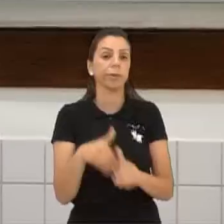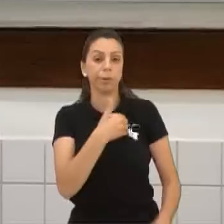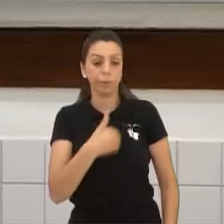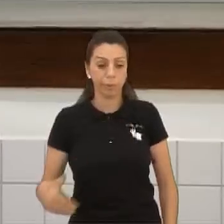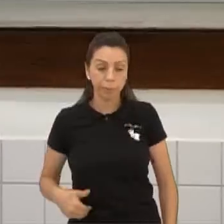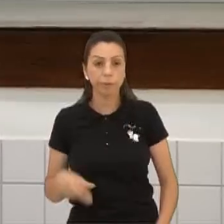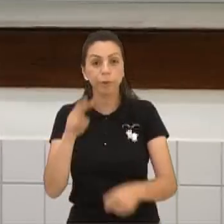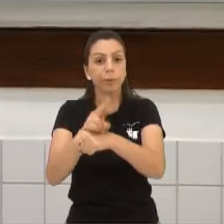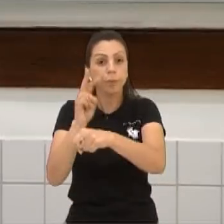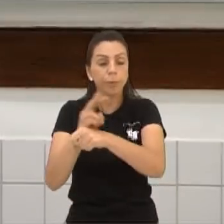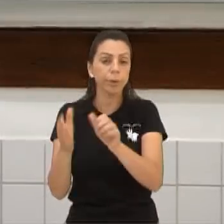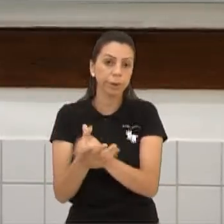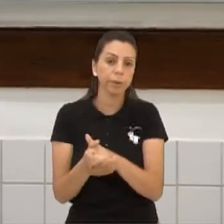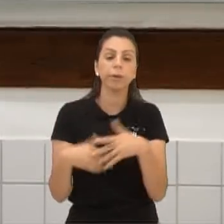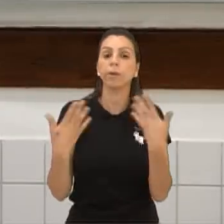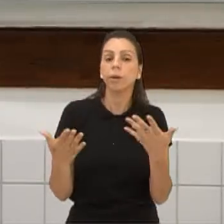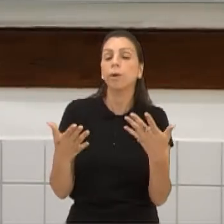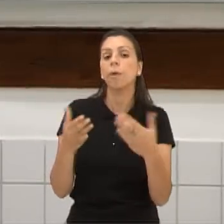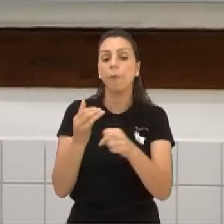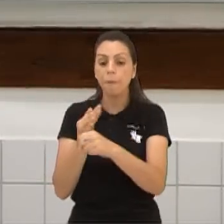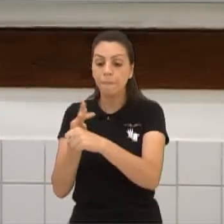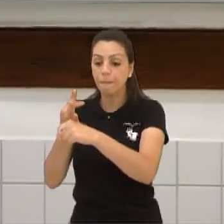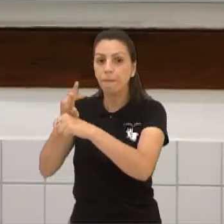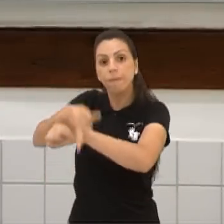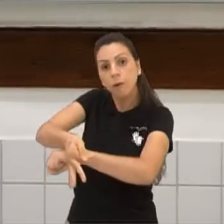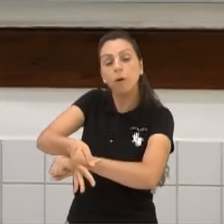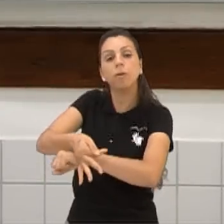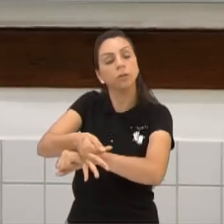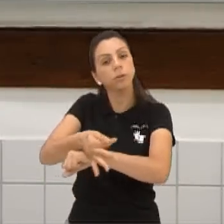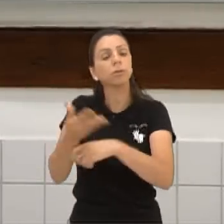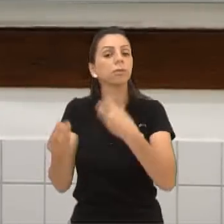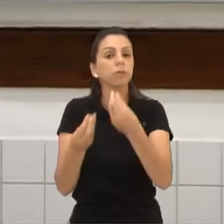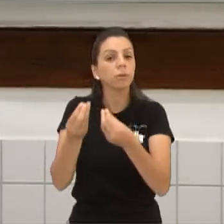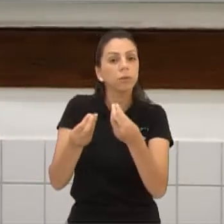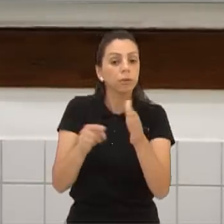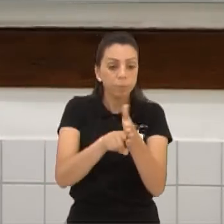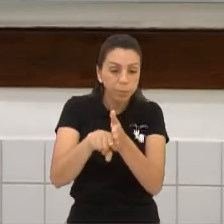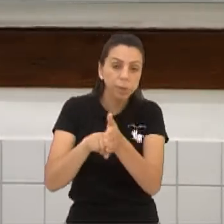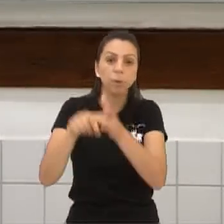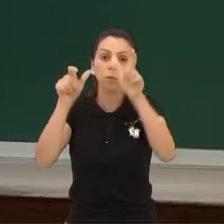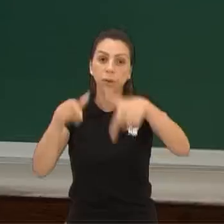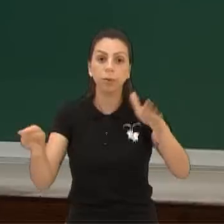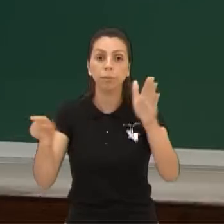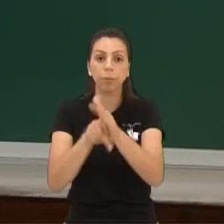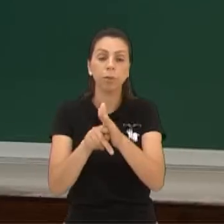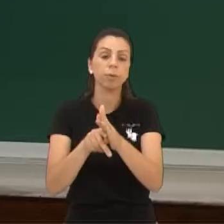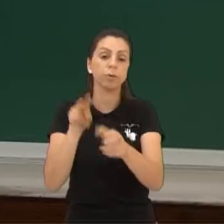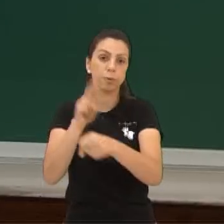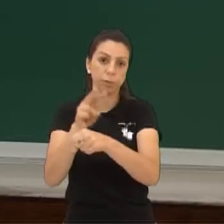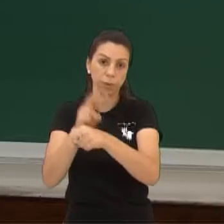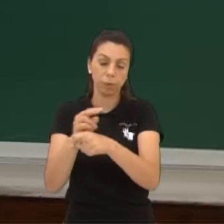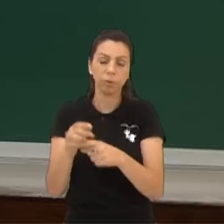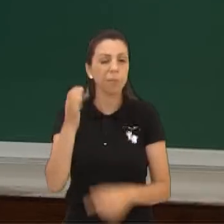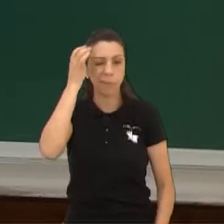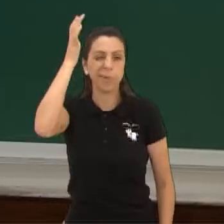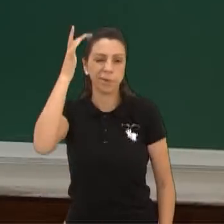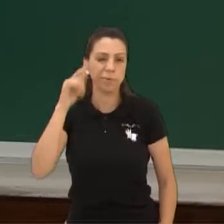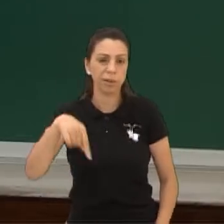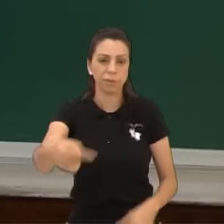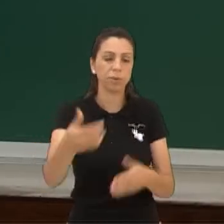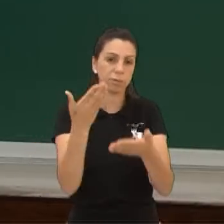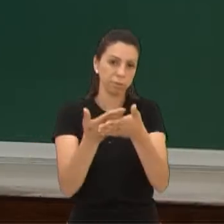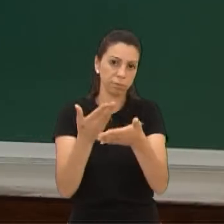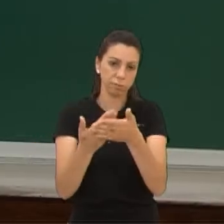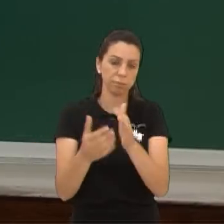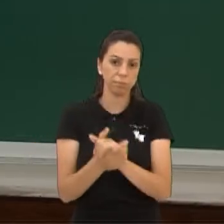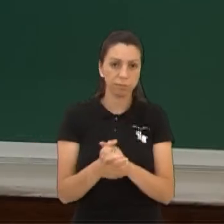quais são? Sabe por quê, pessoal? Vai ficar mais claro na nossa próxima aula. Porque na próxima aula eu trago para vocês algumas unidades de